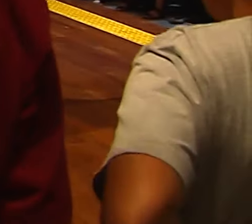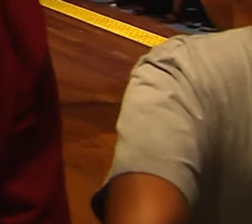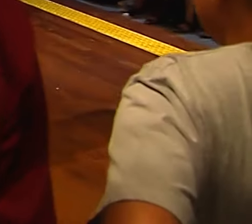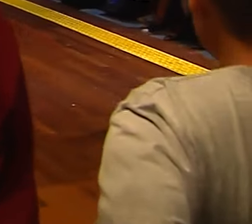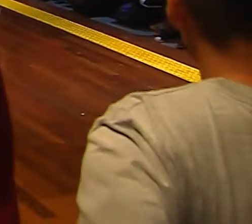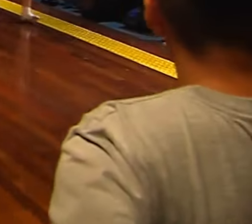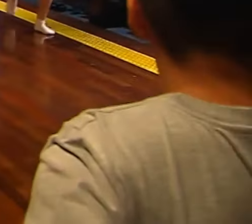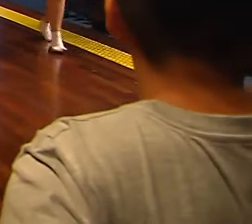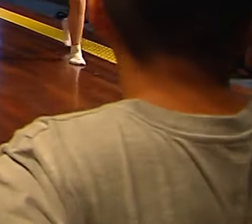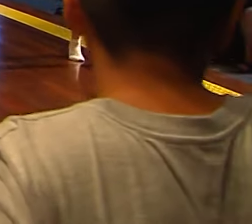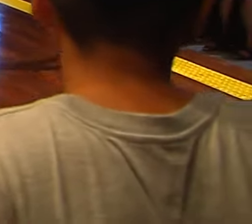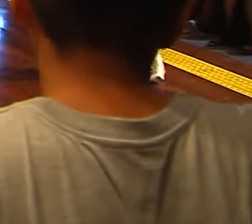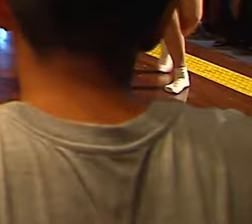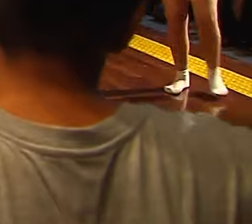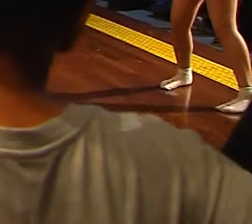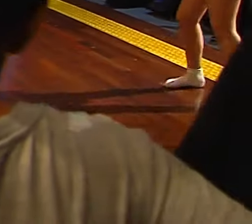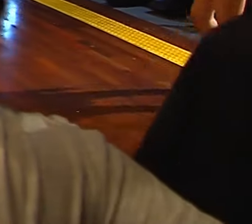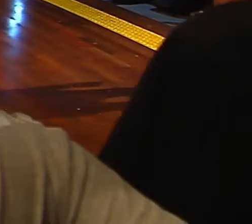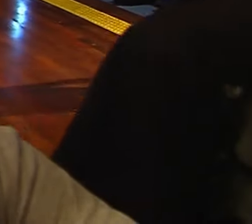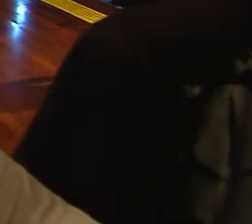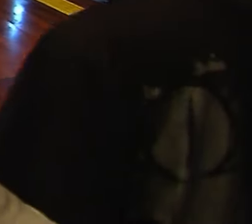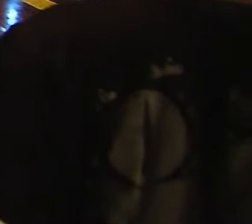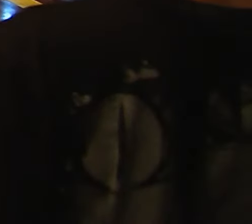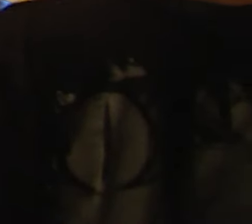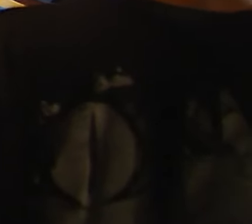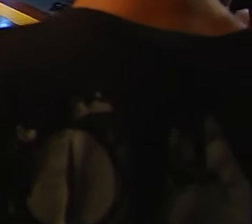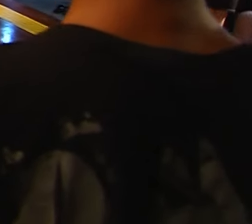O primeiro personagem da nossa vila é...